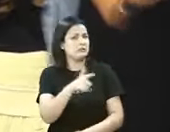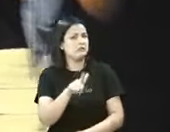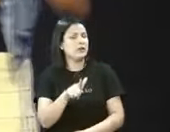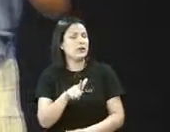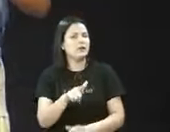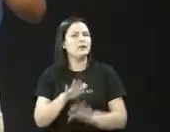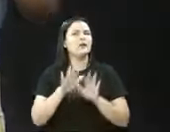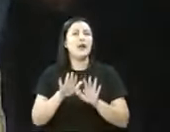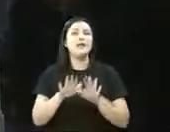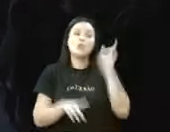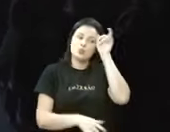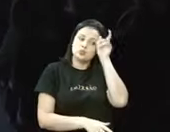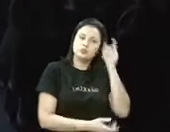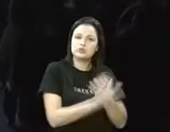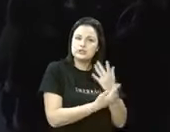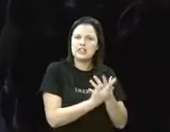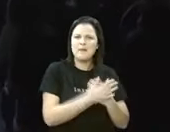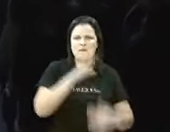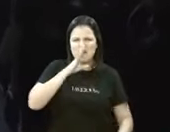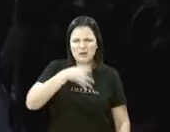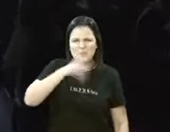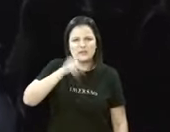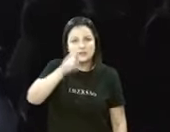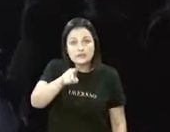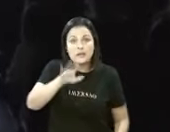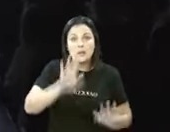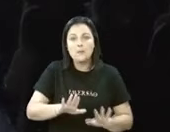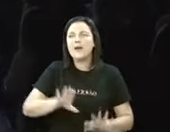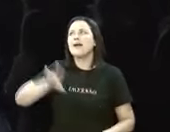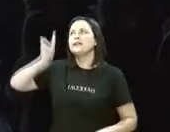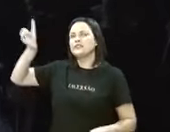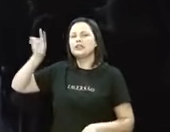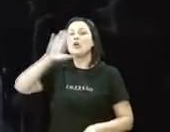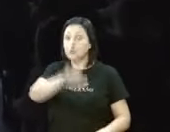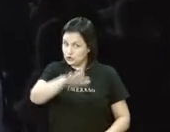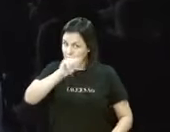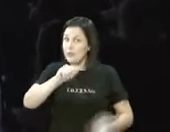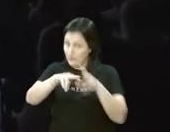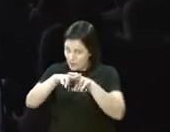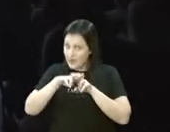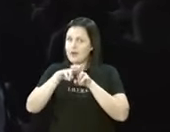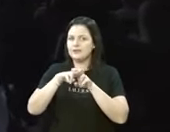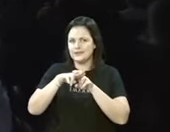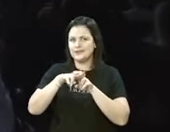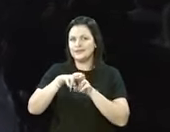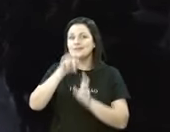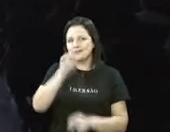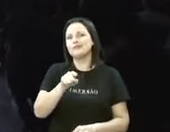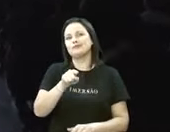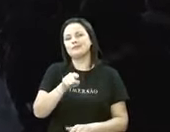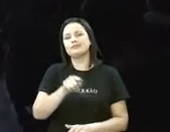te acuse dizendo: você não pode viver o que ele quer que você viva, porque você não tem o que precisa ter para viver o chamado que ele te deu.